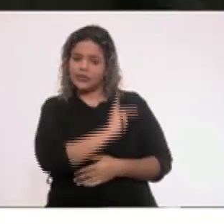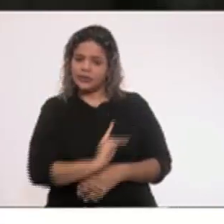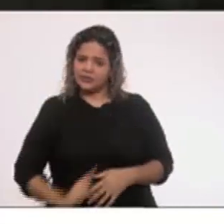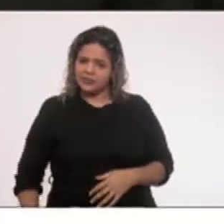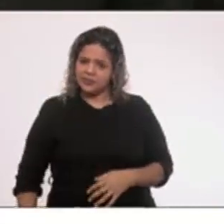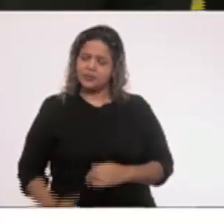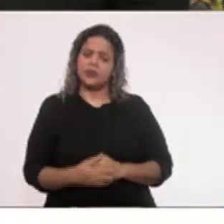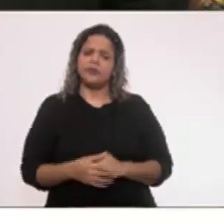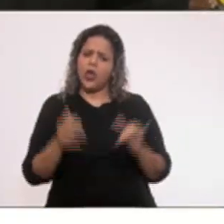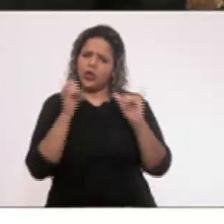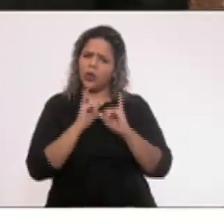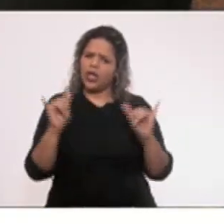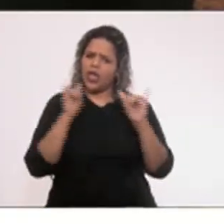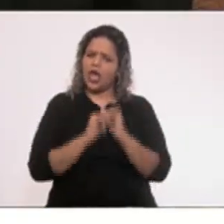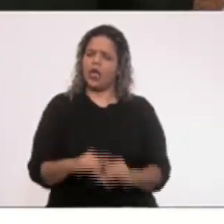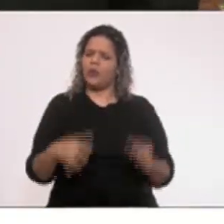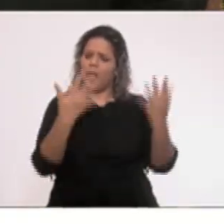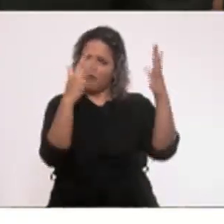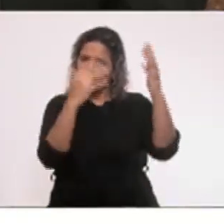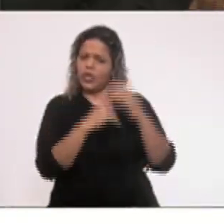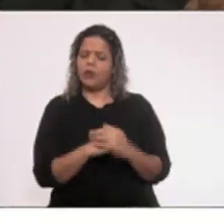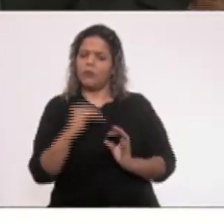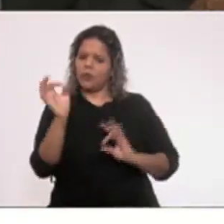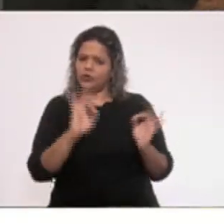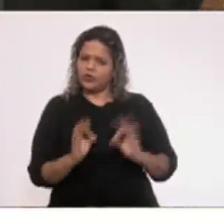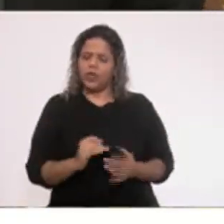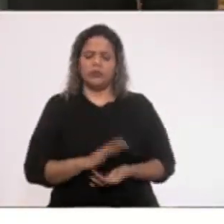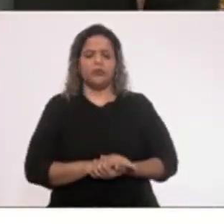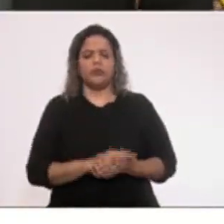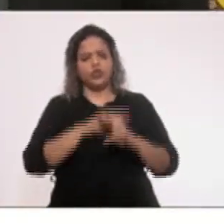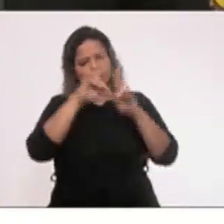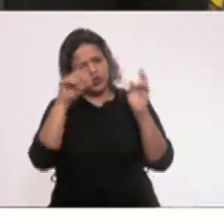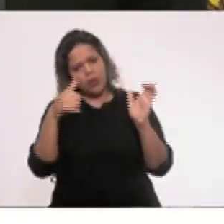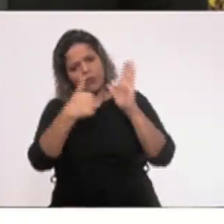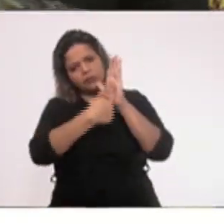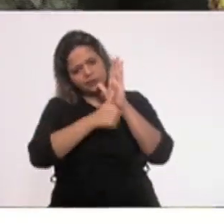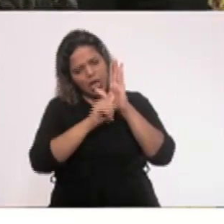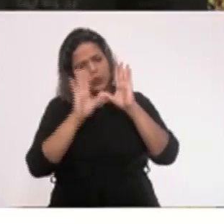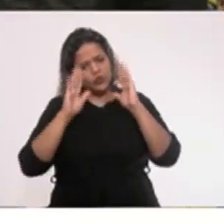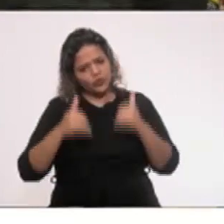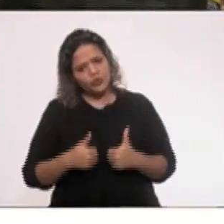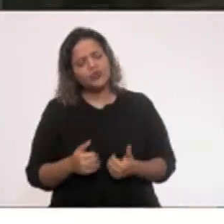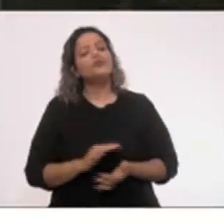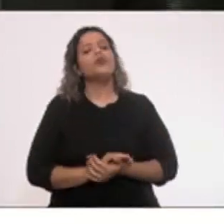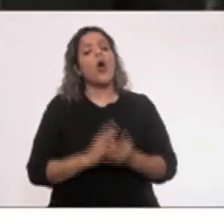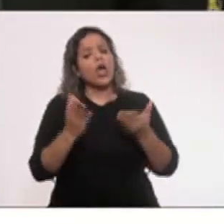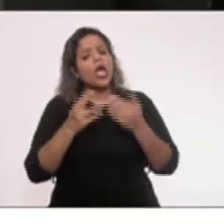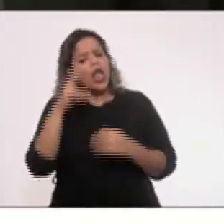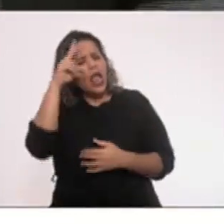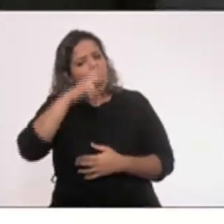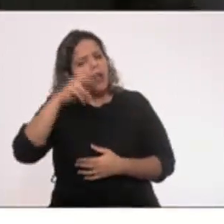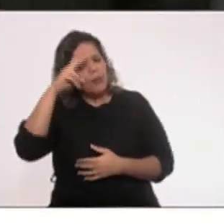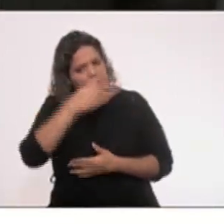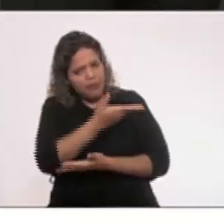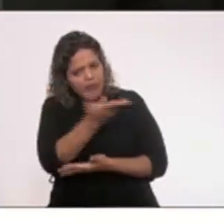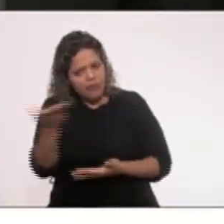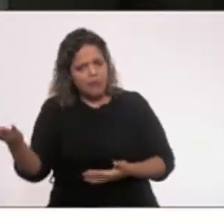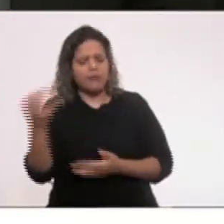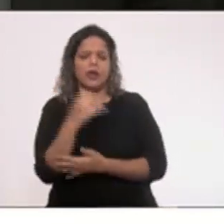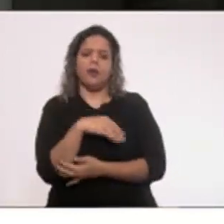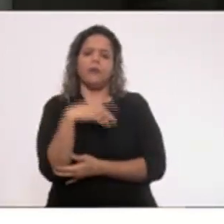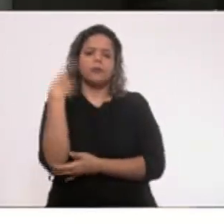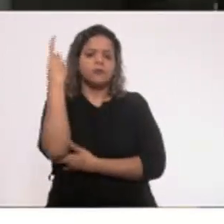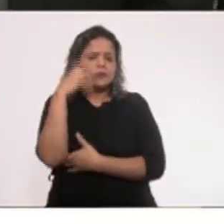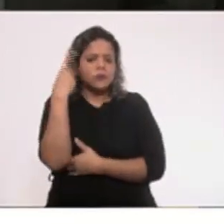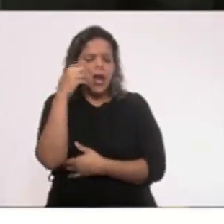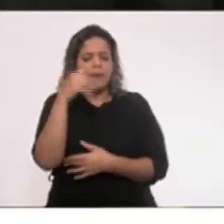tendo declarado e elogiado o projeto da carteira dos autistas, eu queria lembrar Vossa Excelência,